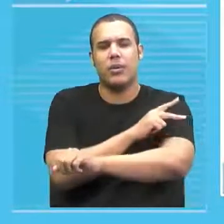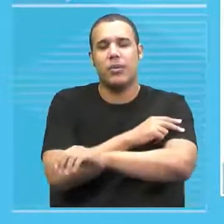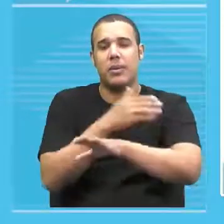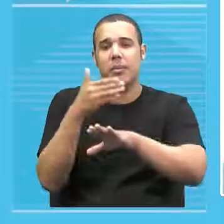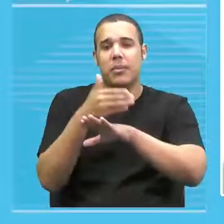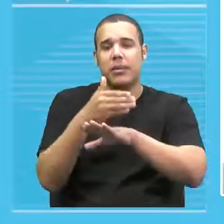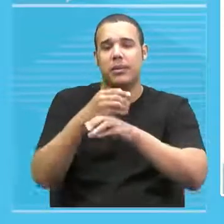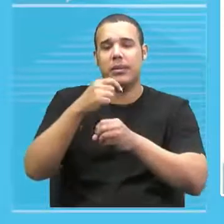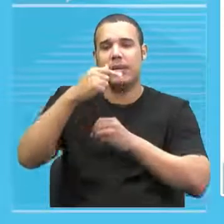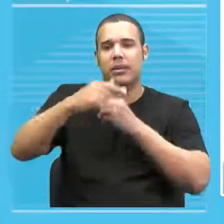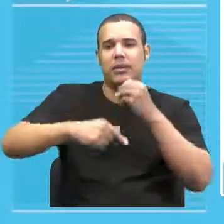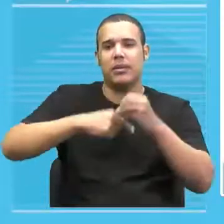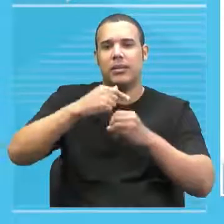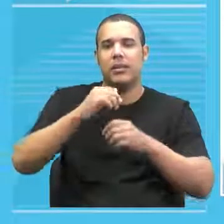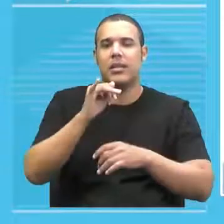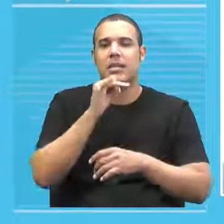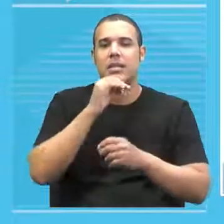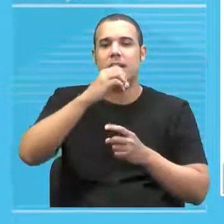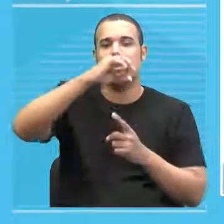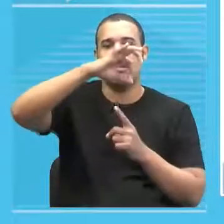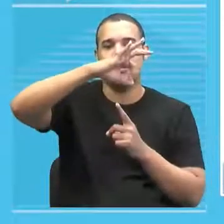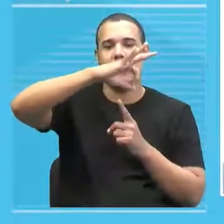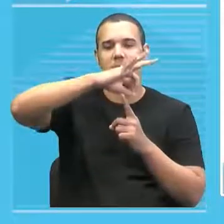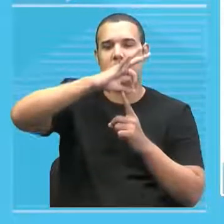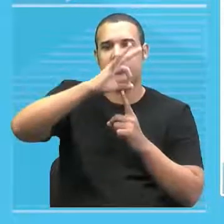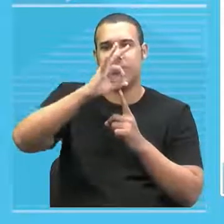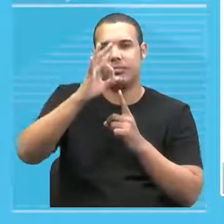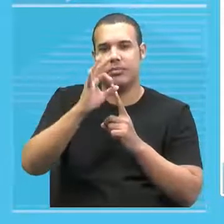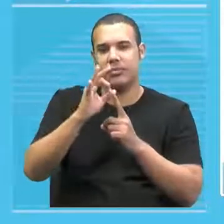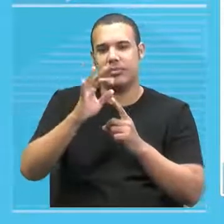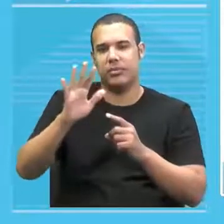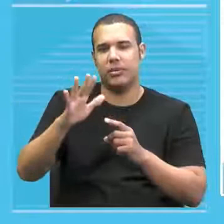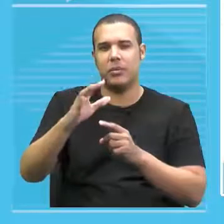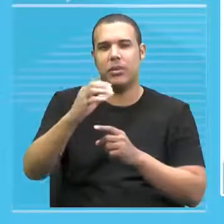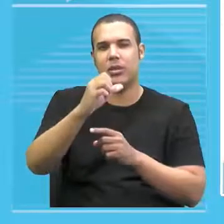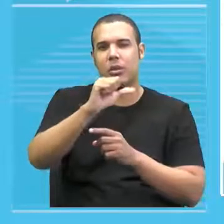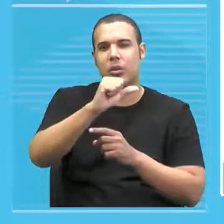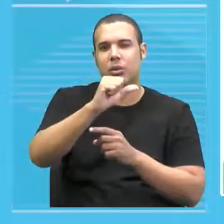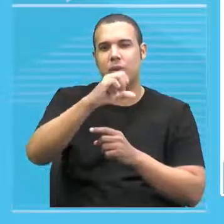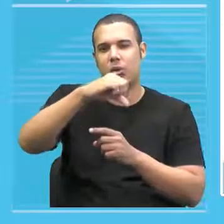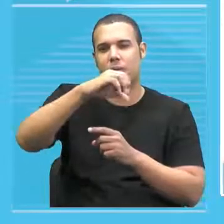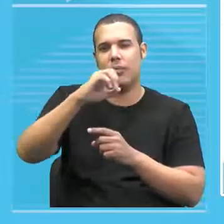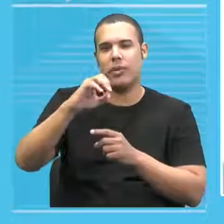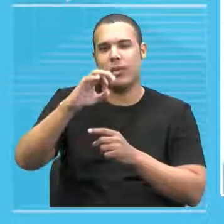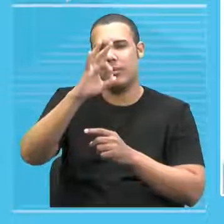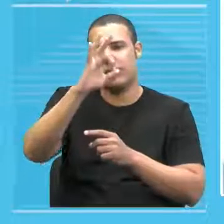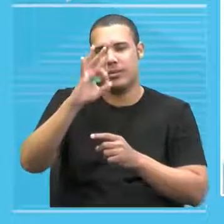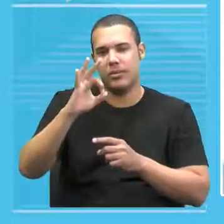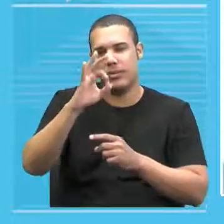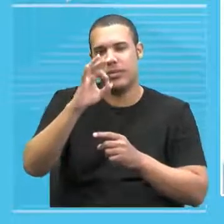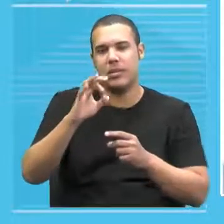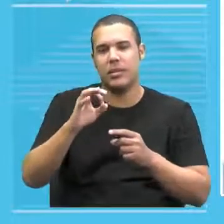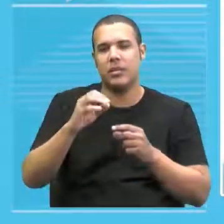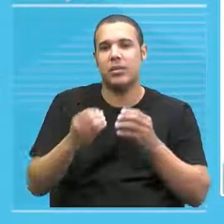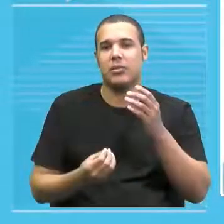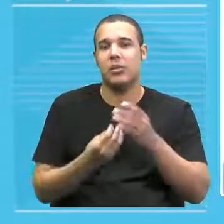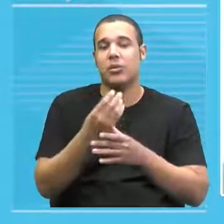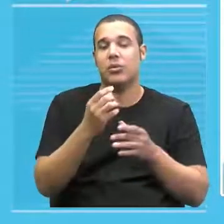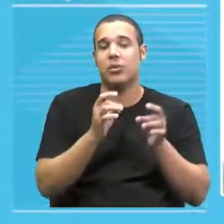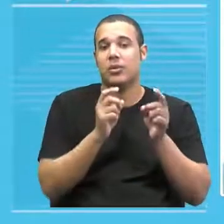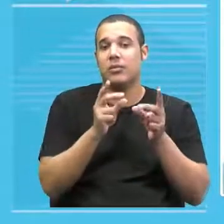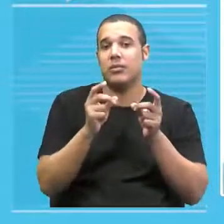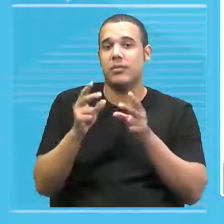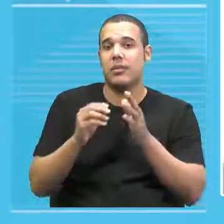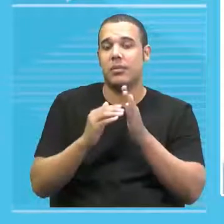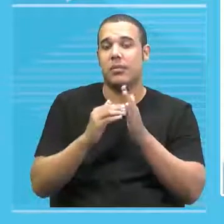soja representa entre 80 e 90 porcento de que a gente produz e vende posterior